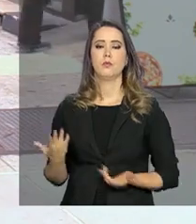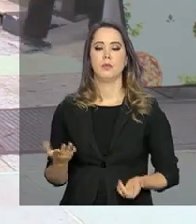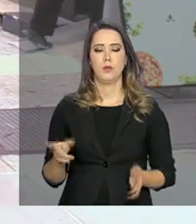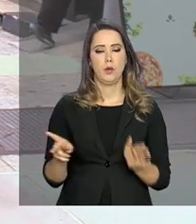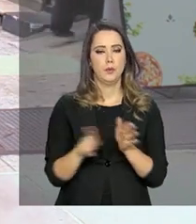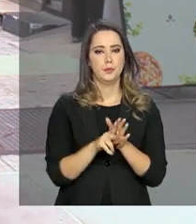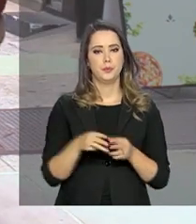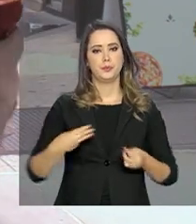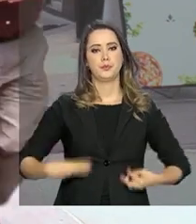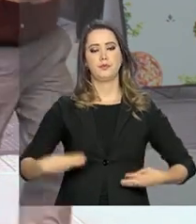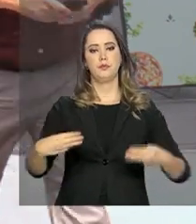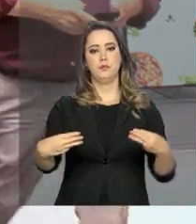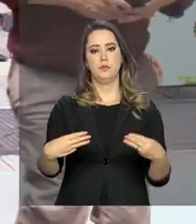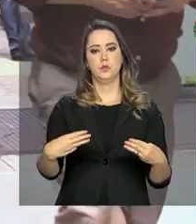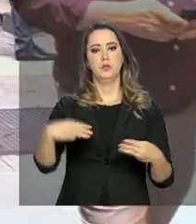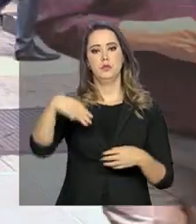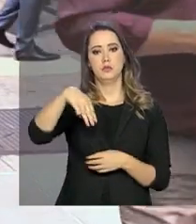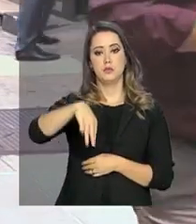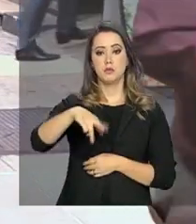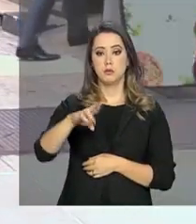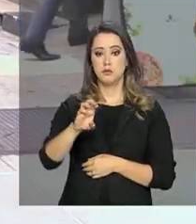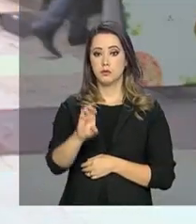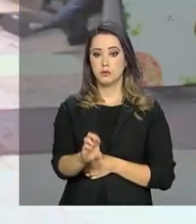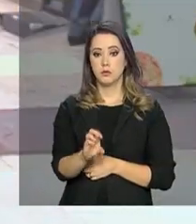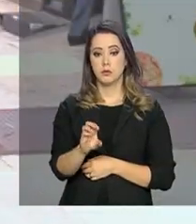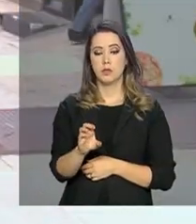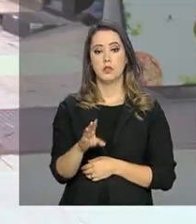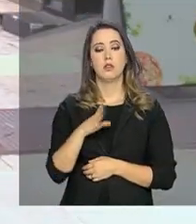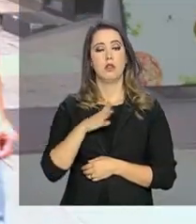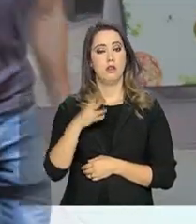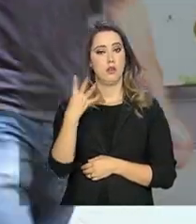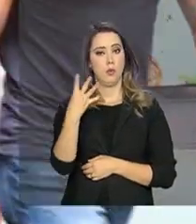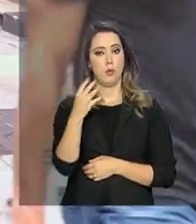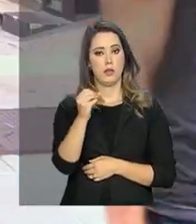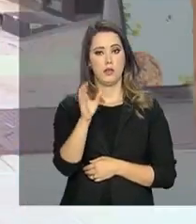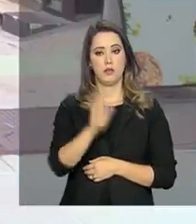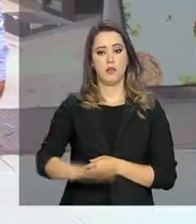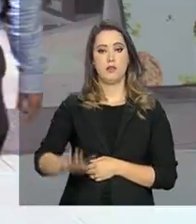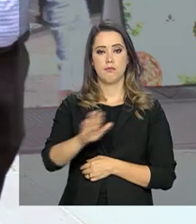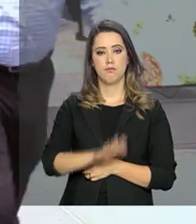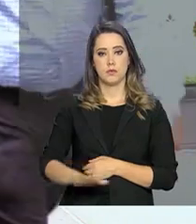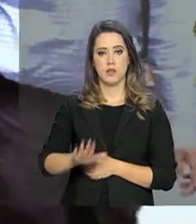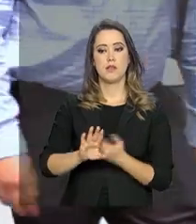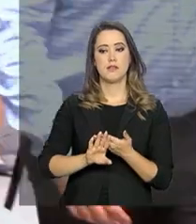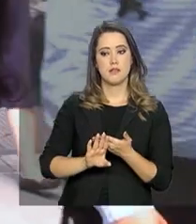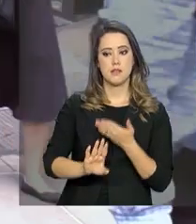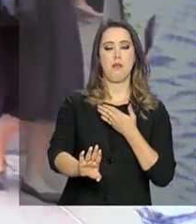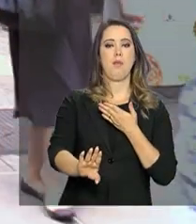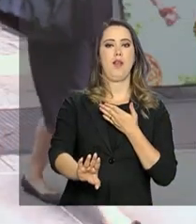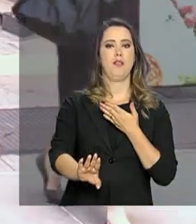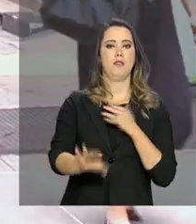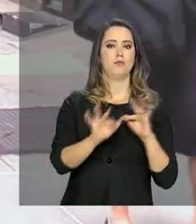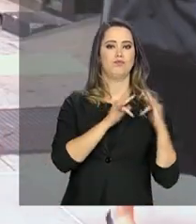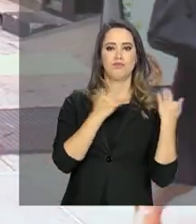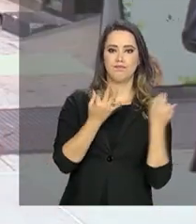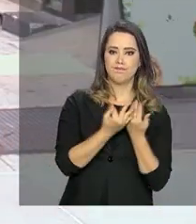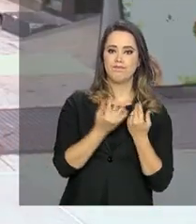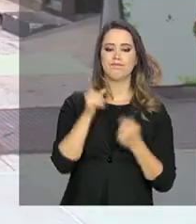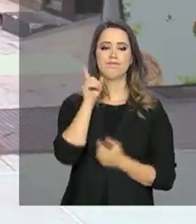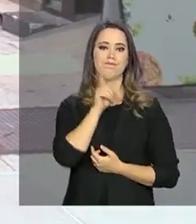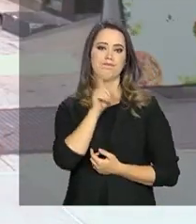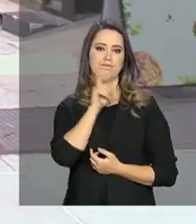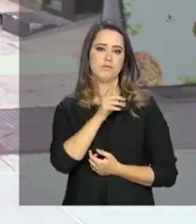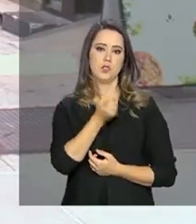das relações exteriores atualizado nesta segunda-feira a 40 crianças brasileiras que continuam separadas dos pais nos estados unidos